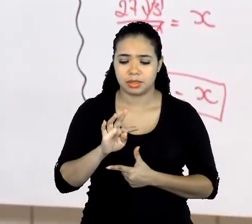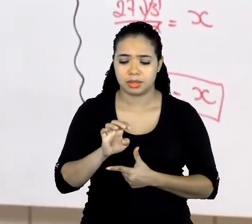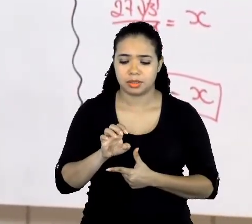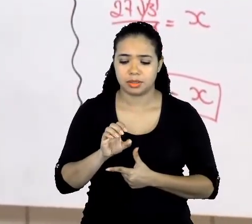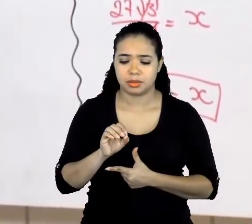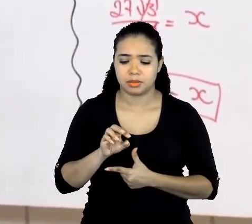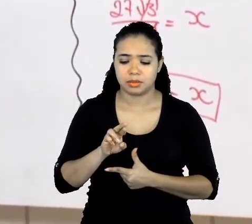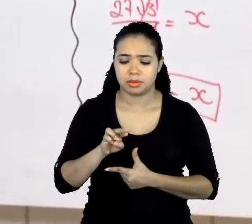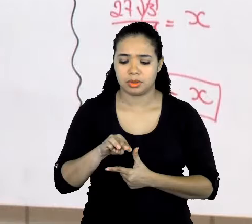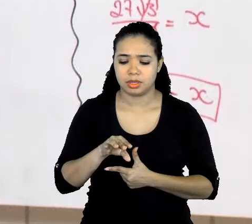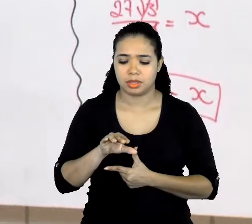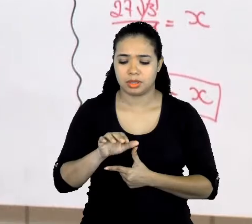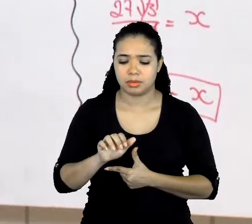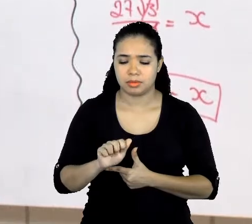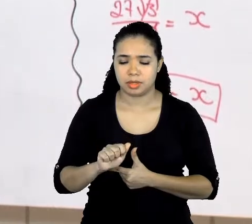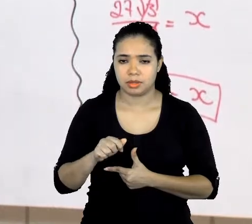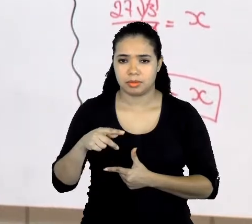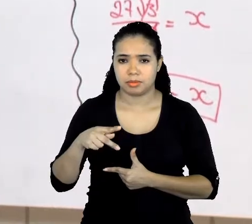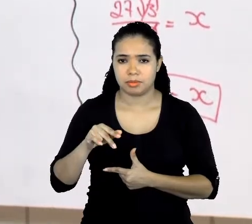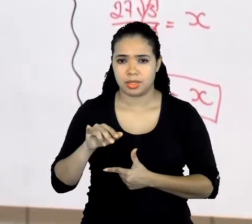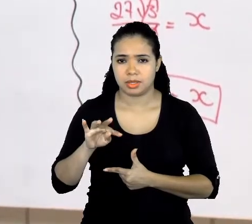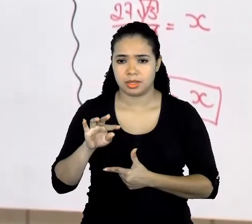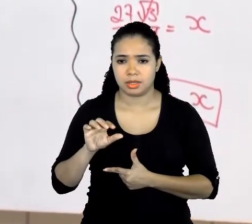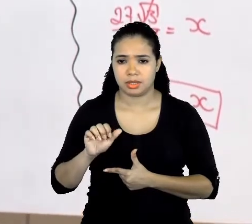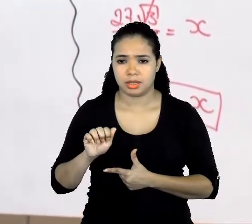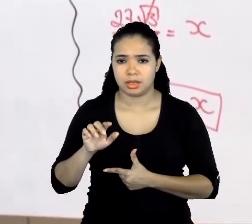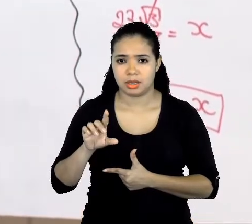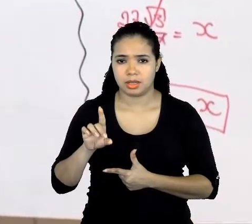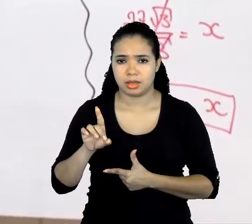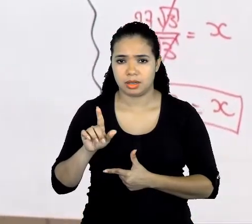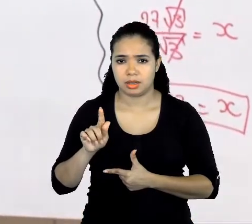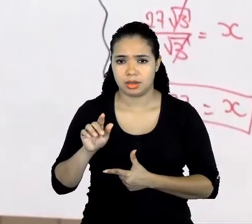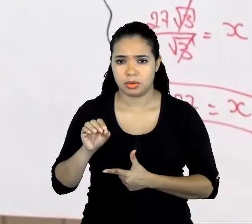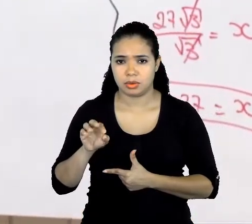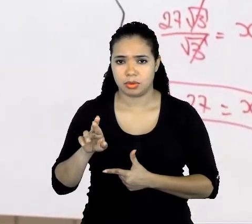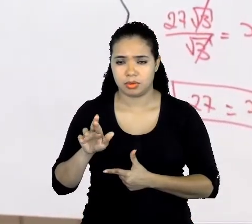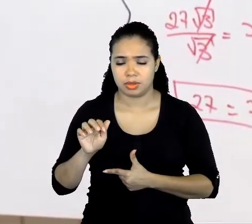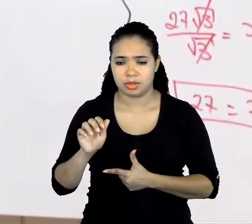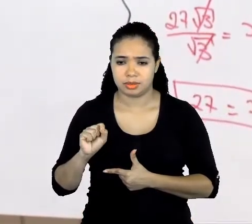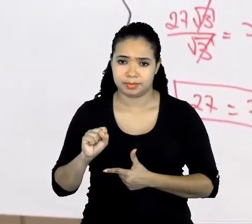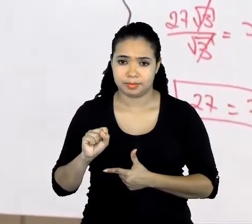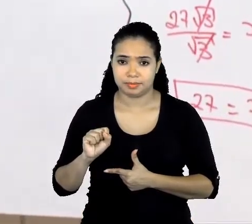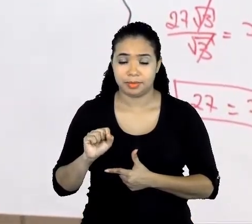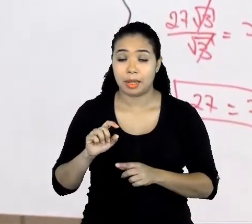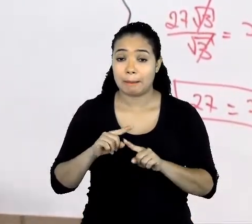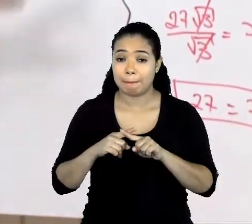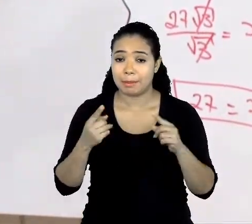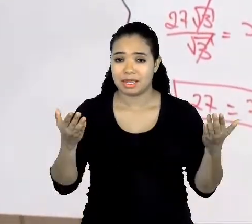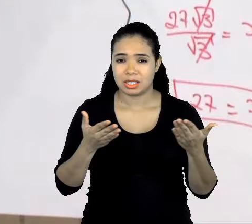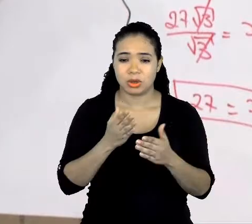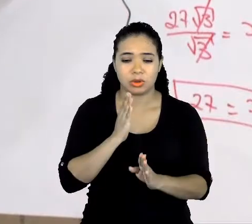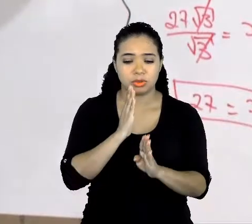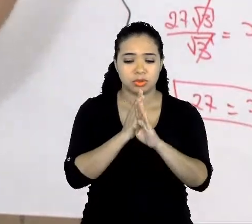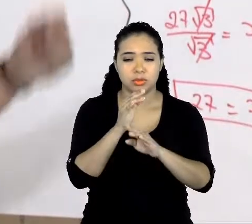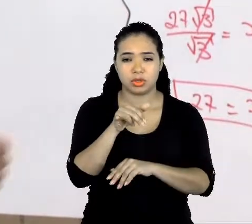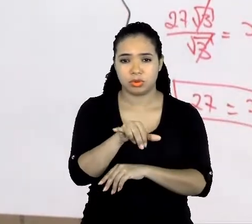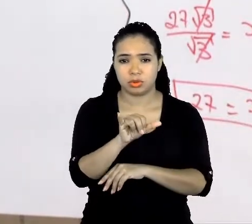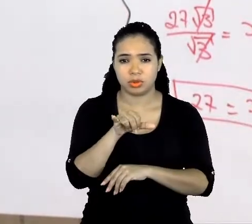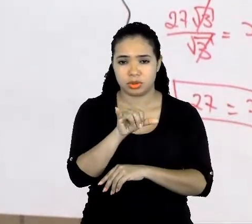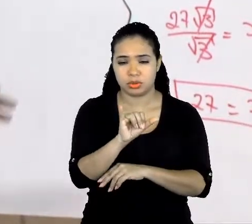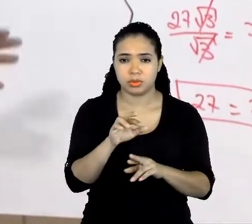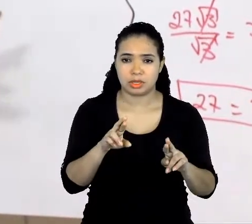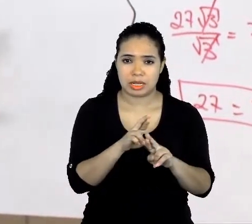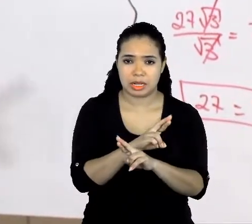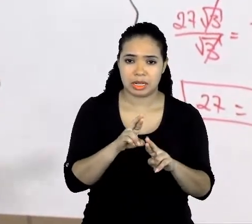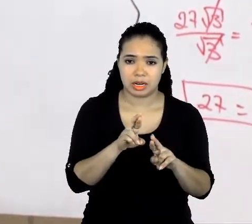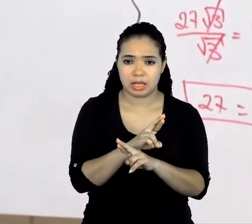vamos nos valer de outra teoria. Agora eu vou descobrir o y. Y, ele tem hipotenusa. Nas relações trigonométricas que